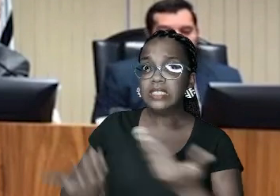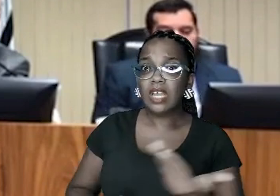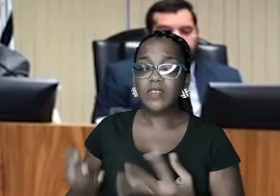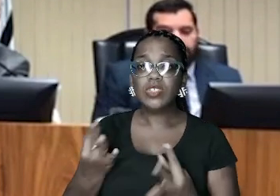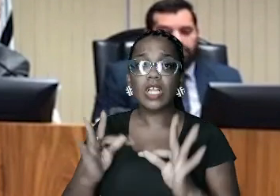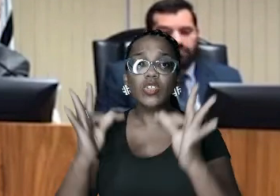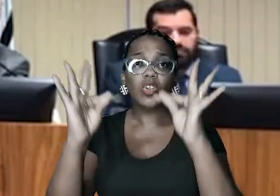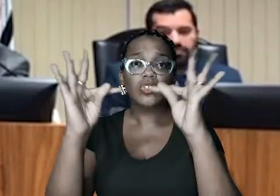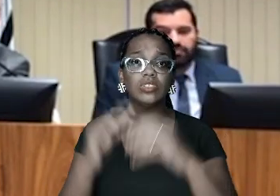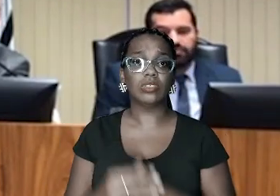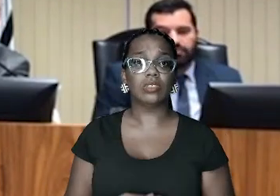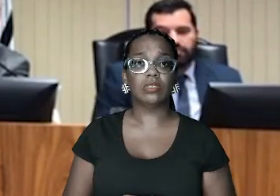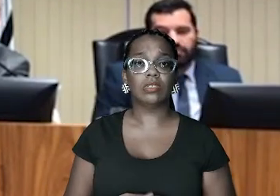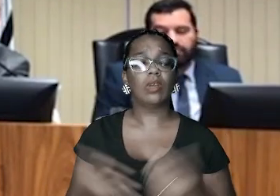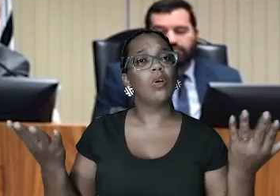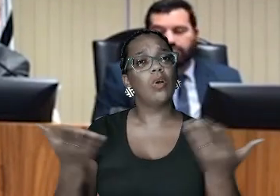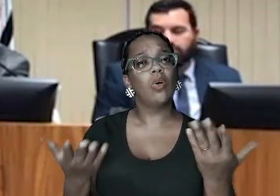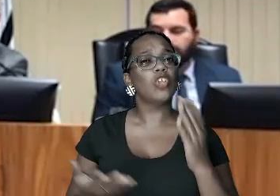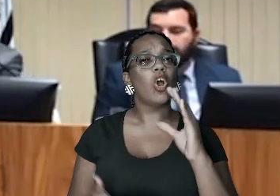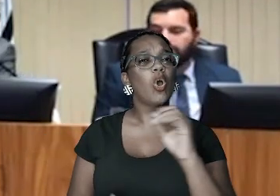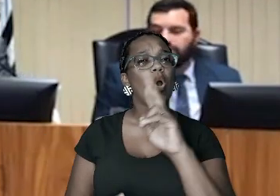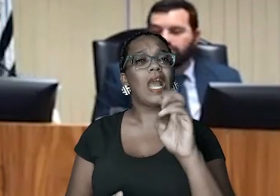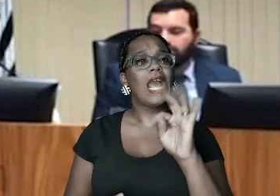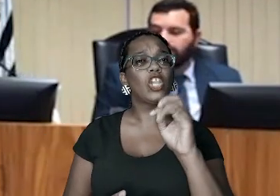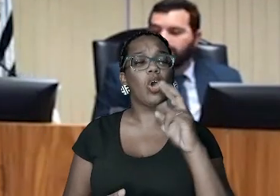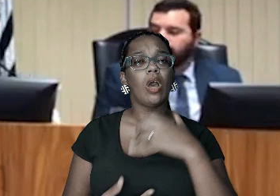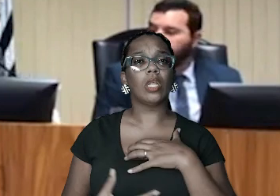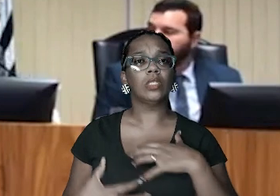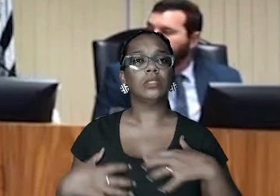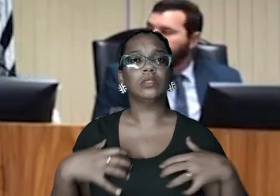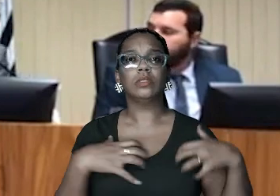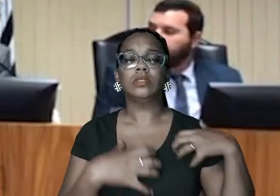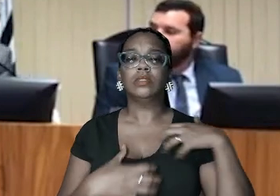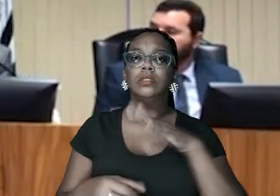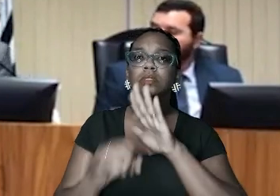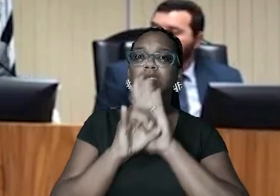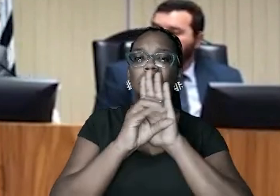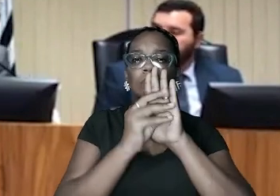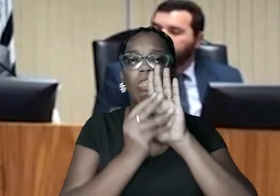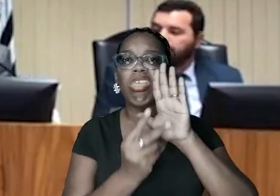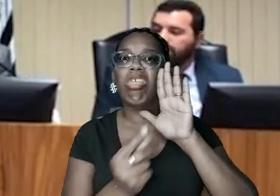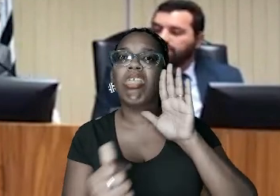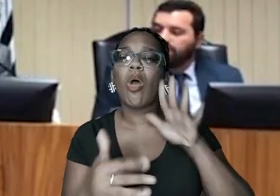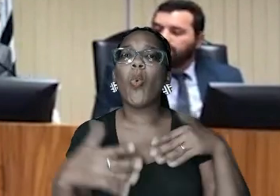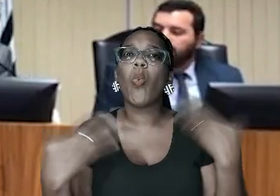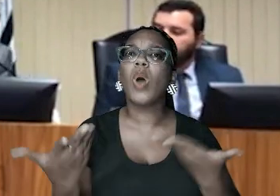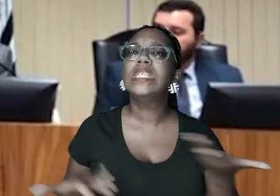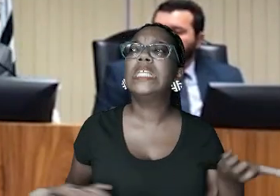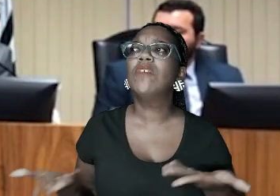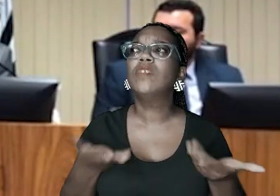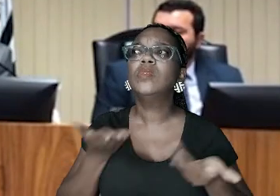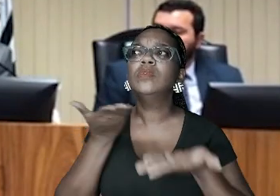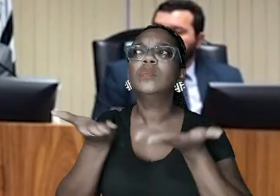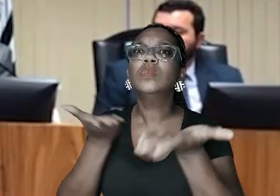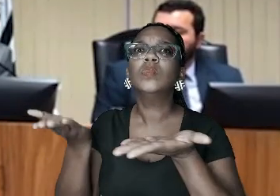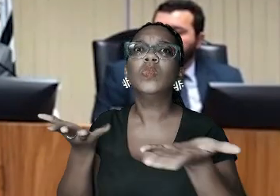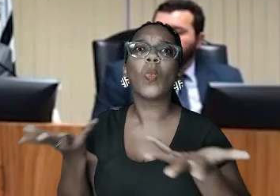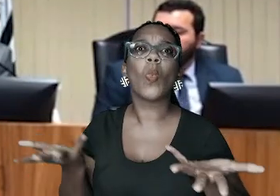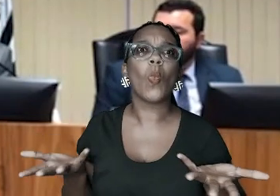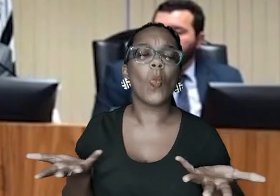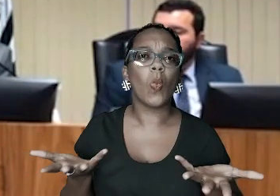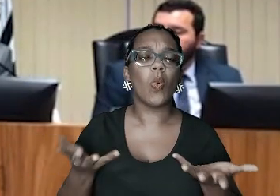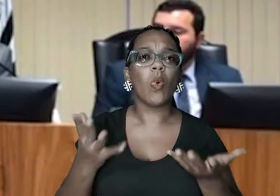mercado emprestadora serviço de tecnologia e hoje as corretoras vivem uma verdadeira crise de identidade